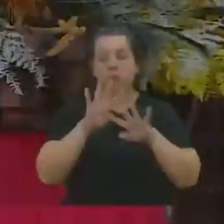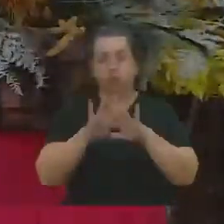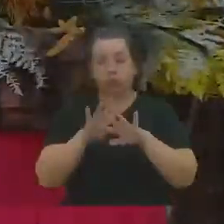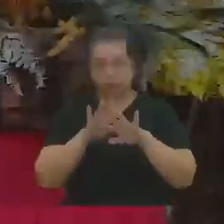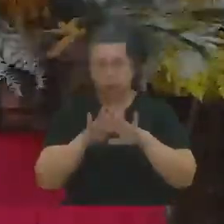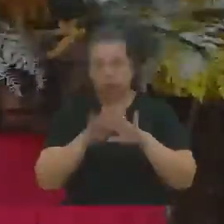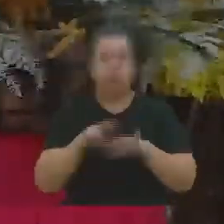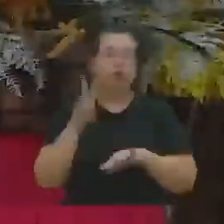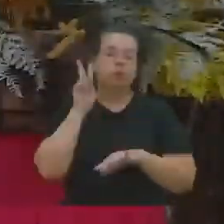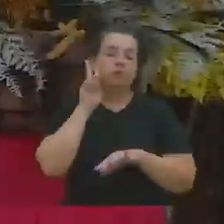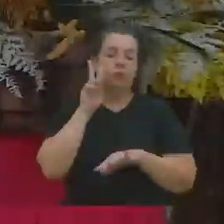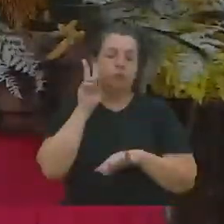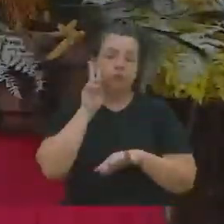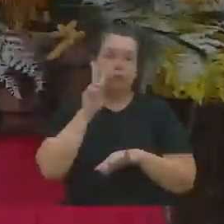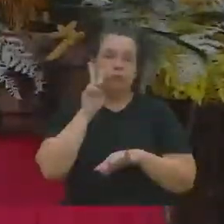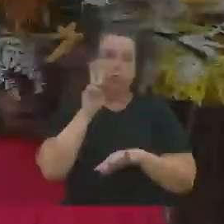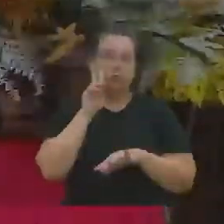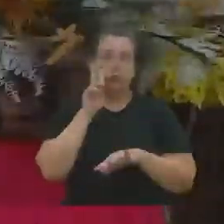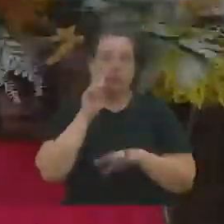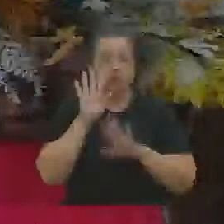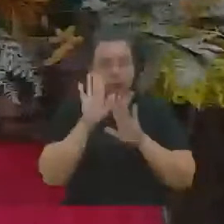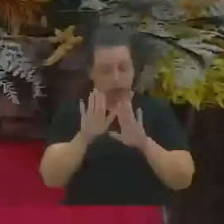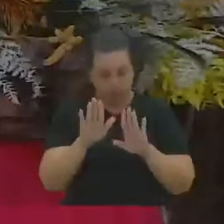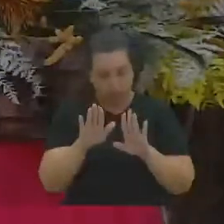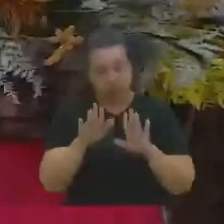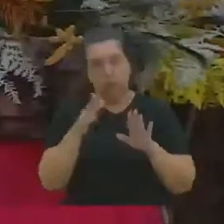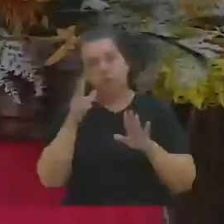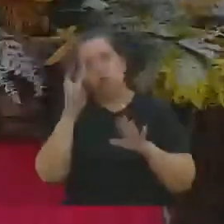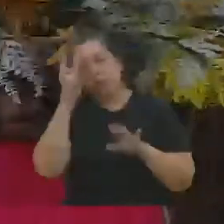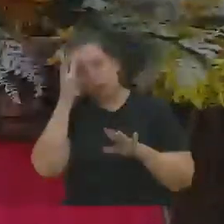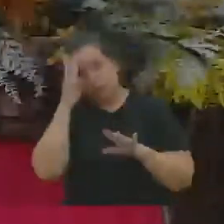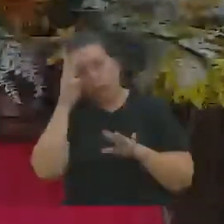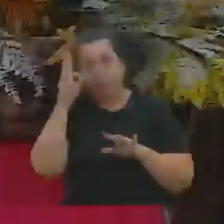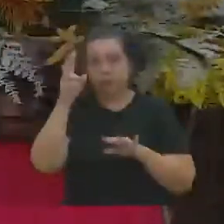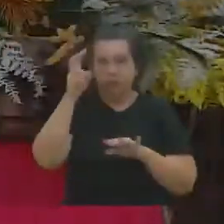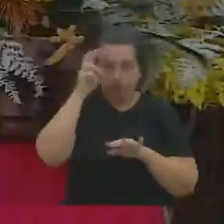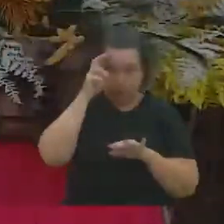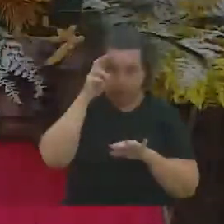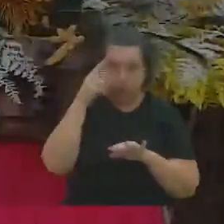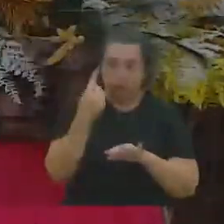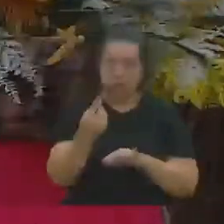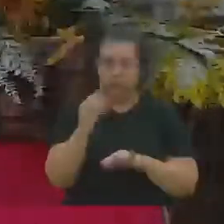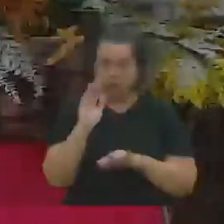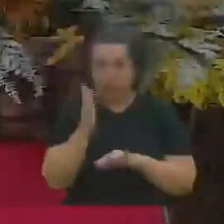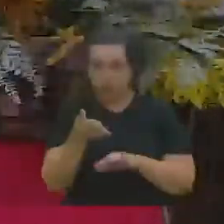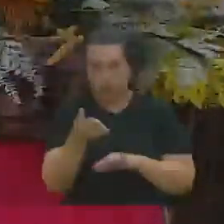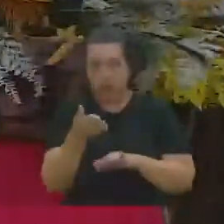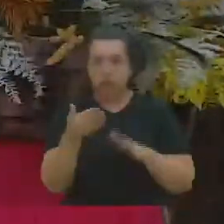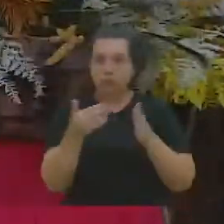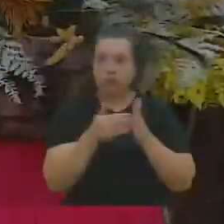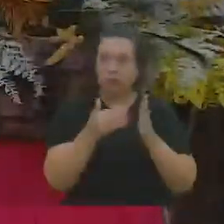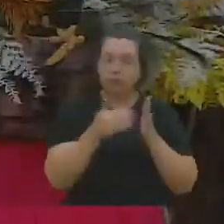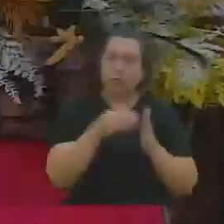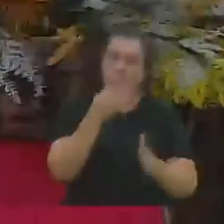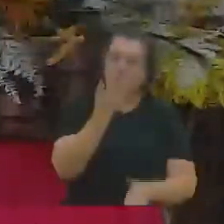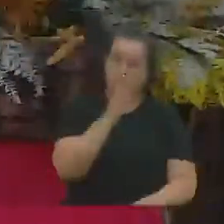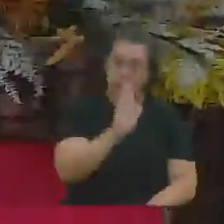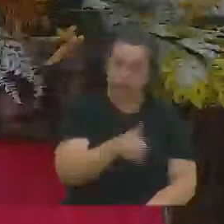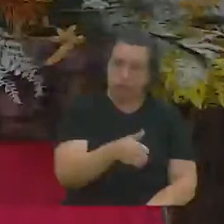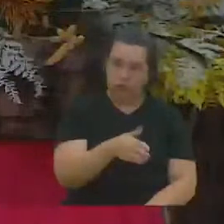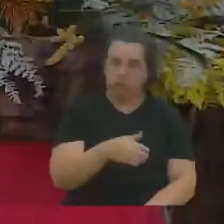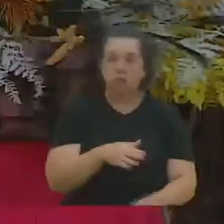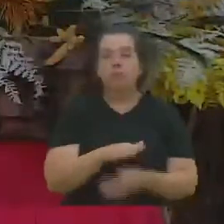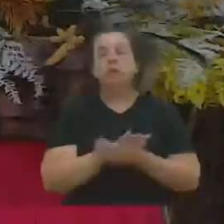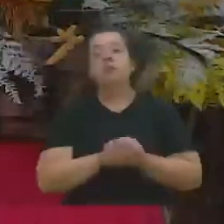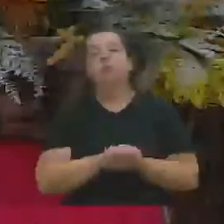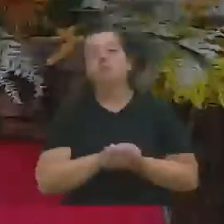confissões voltam ao seu horário normal, terças e quintas-feiras, das 1h30 da tarde às 4h30 da